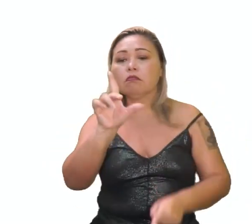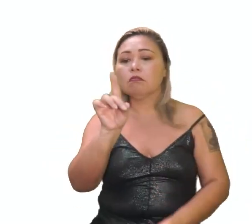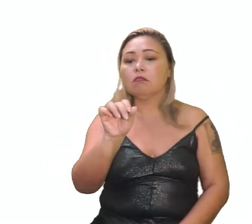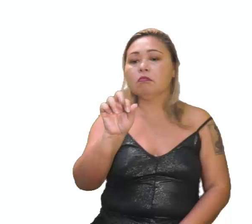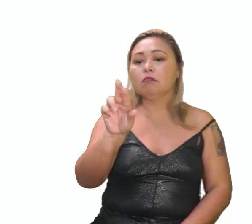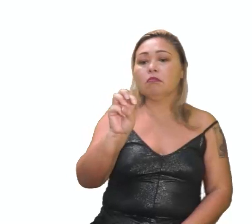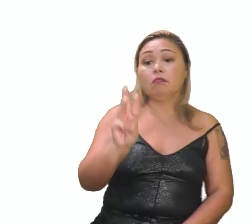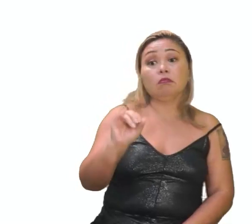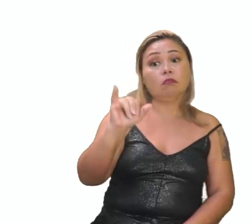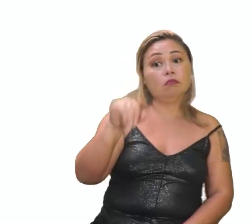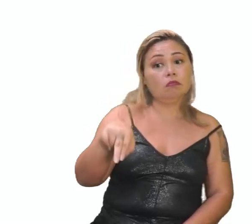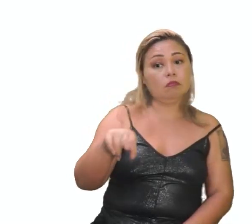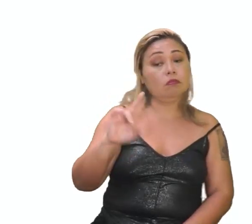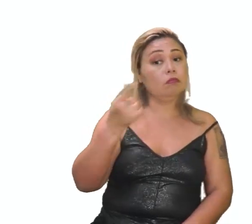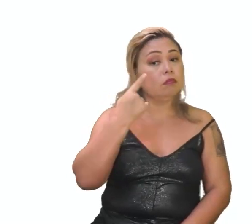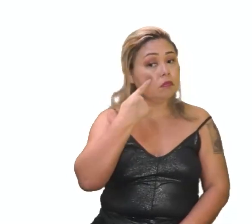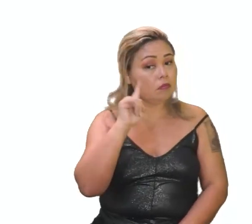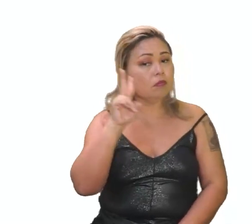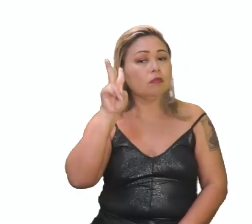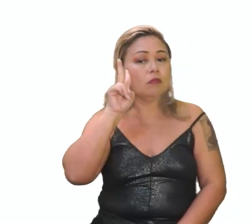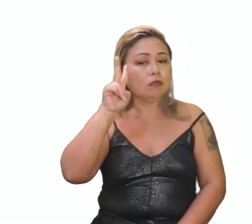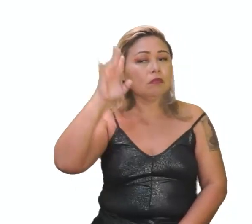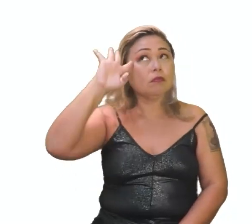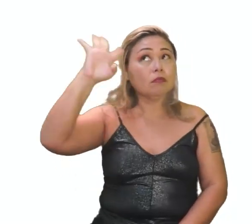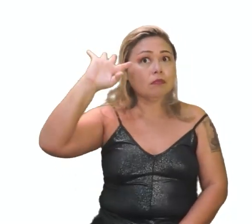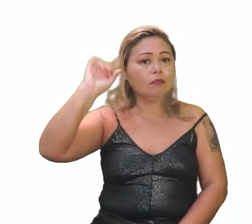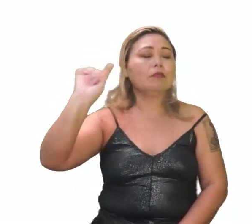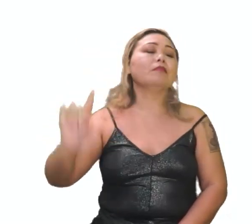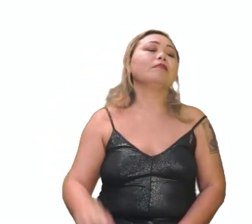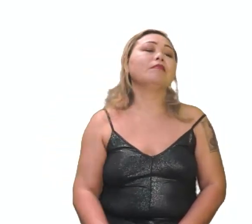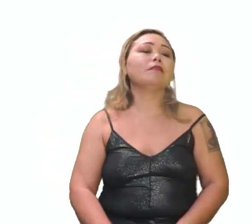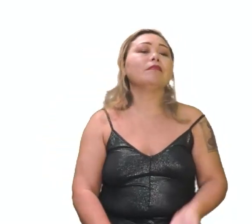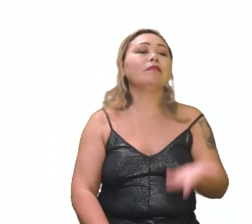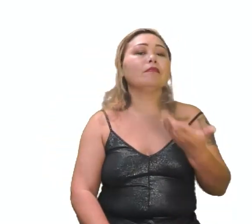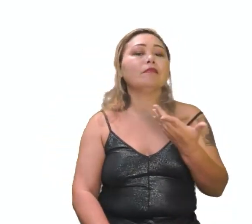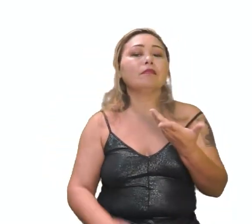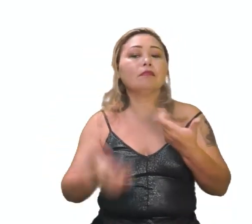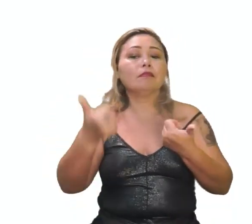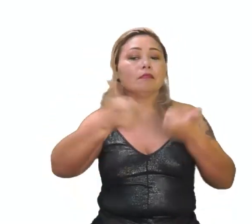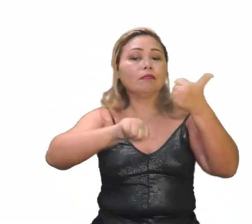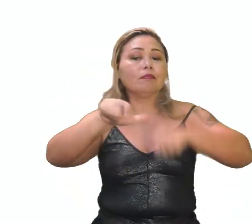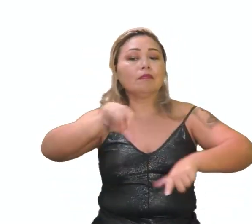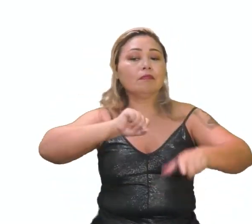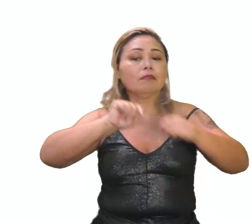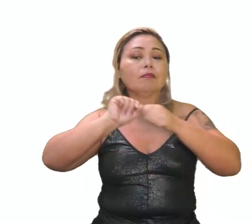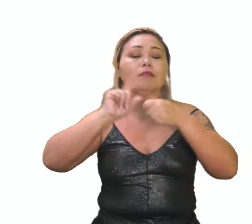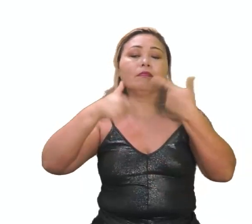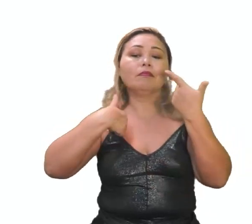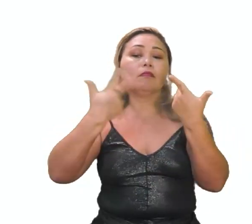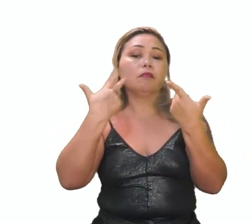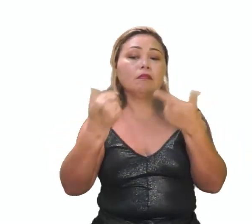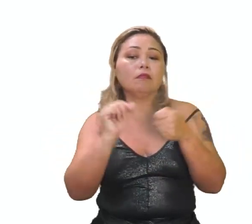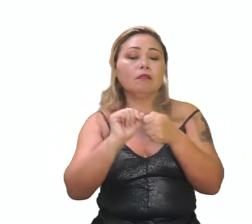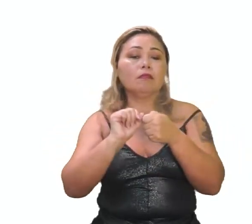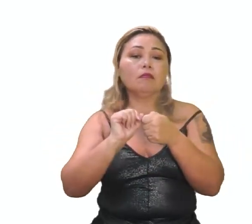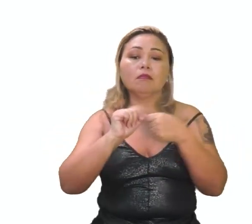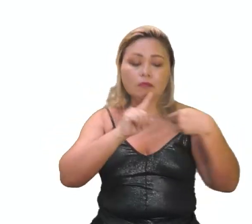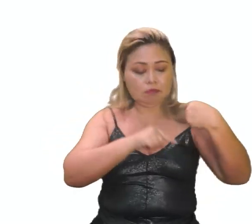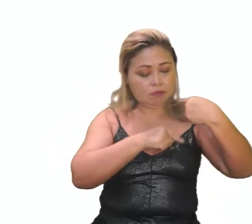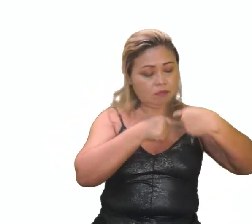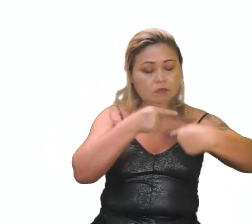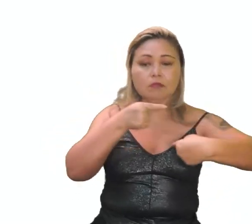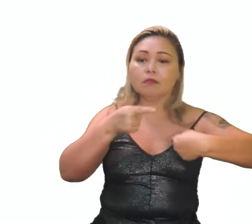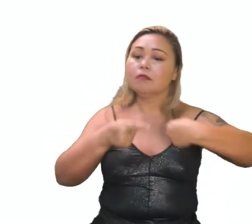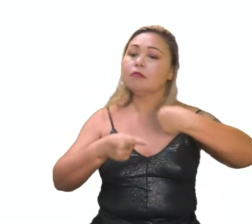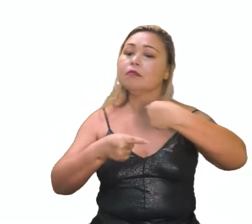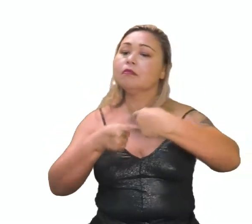Darwin. Aí você tem que lembrar das teorias de seleção natural, né? De